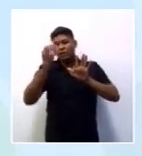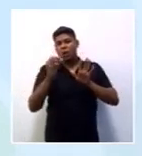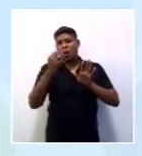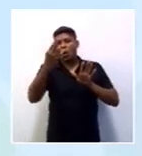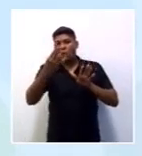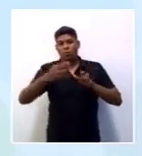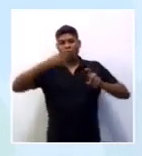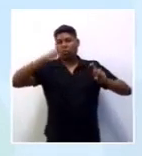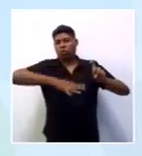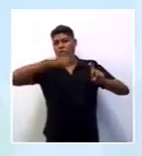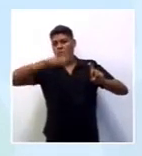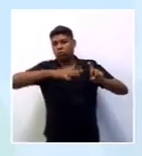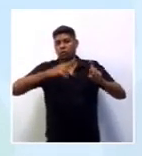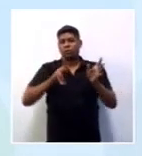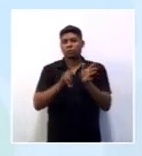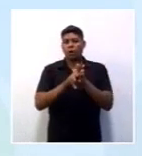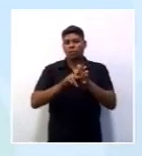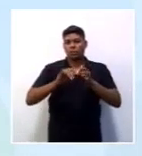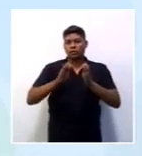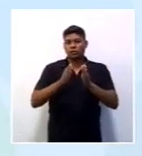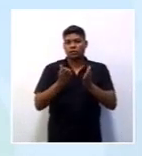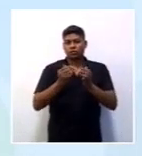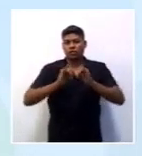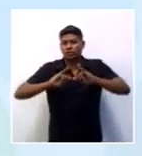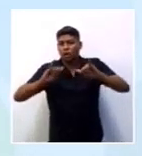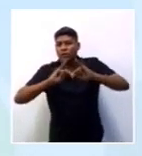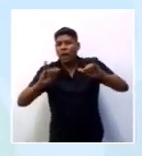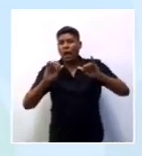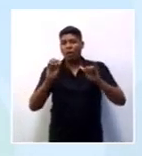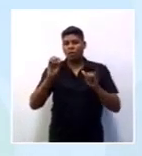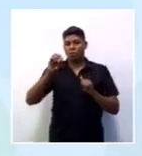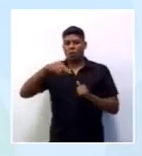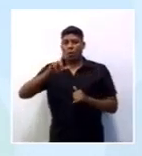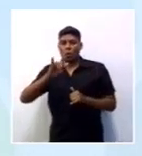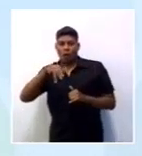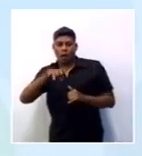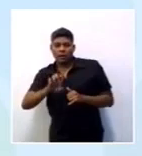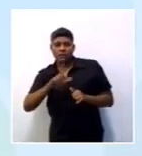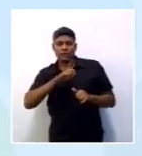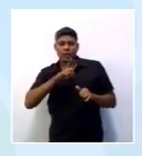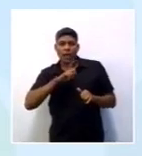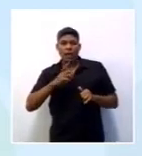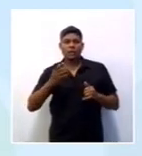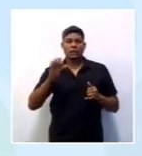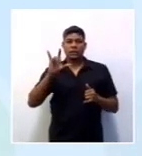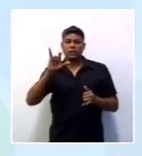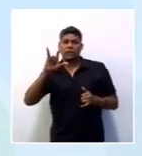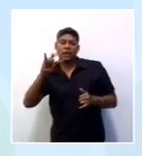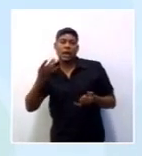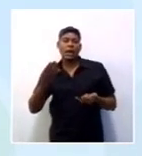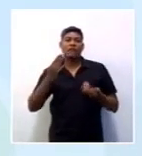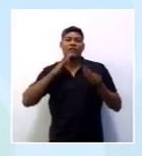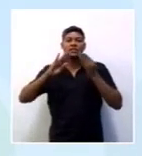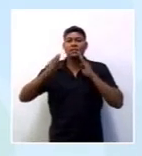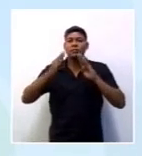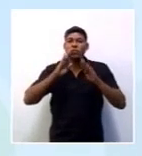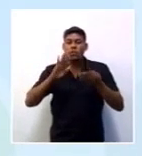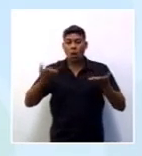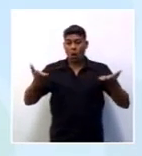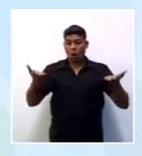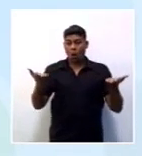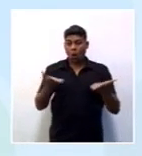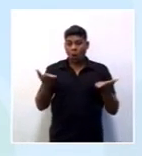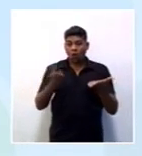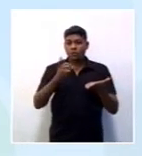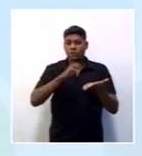que são espalhados por jornal, TV, rádio, celular, online, A gente tem Instagram, Facebook, coisas do tipo. E hoje, elas